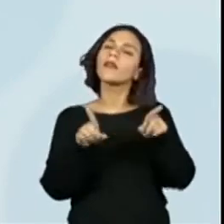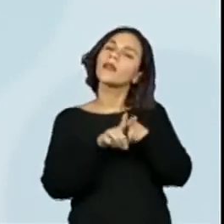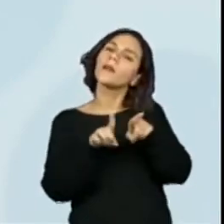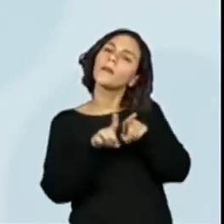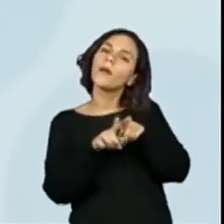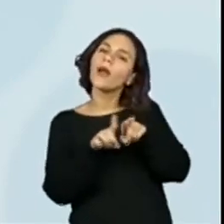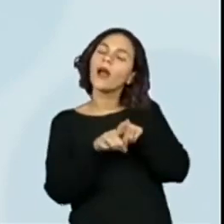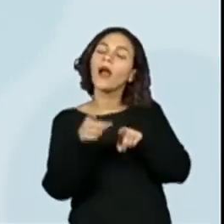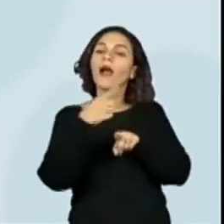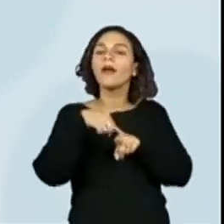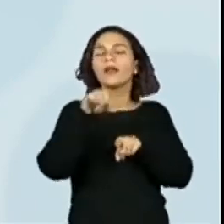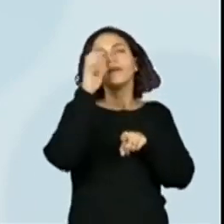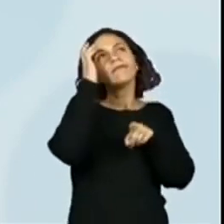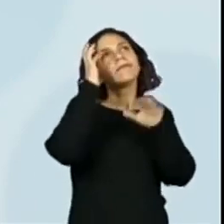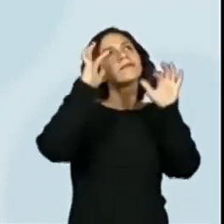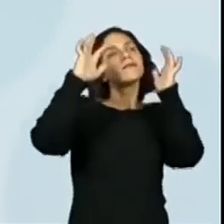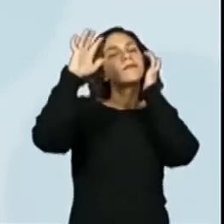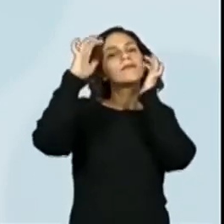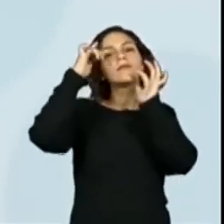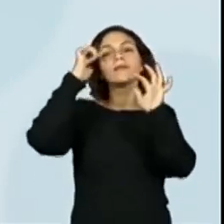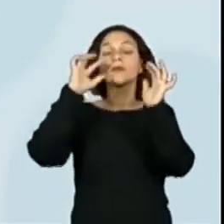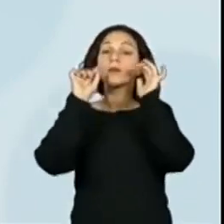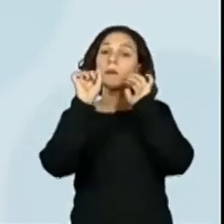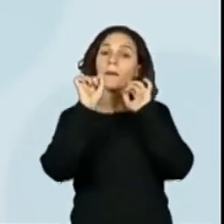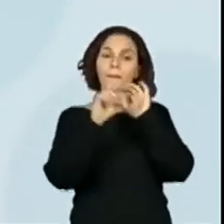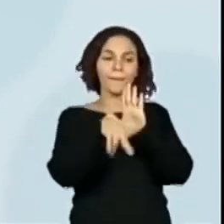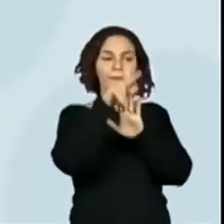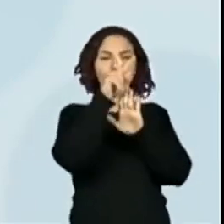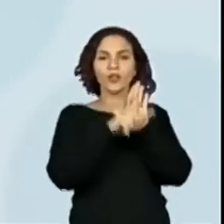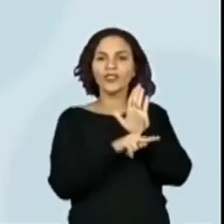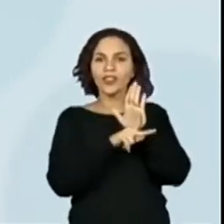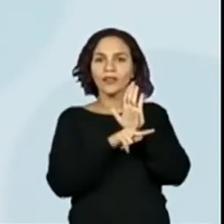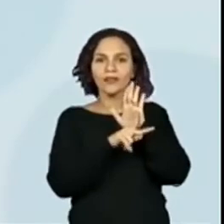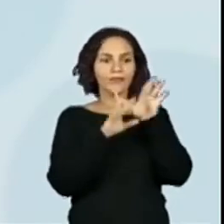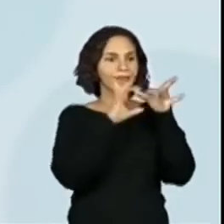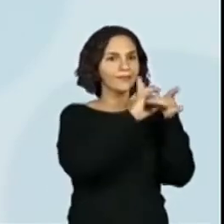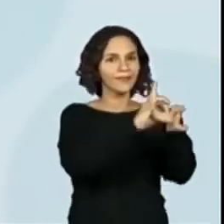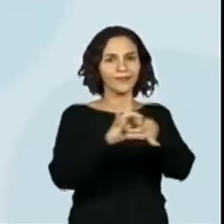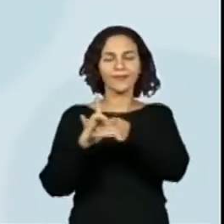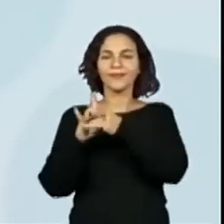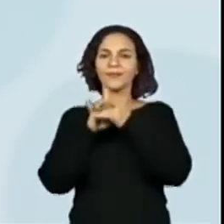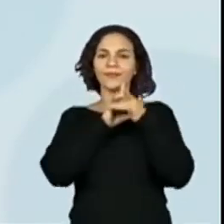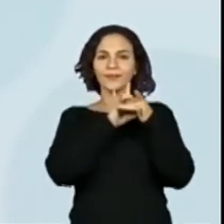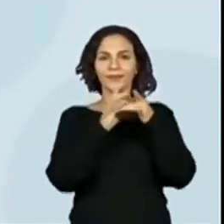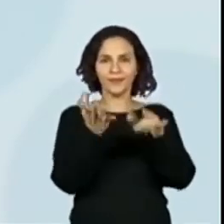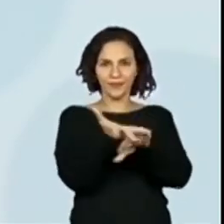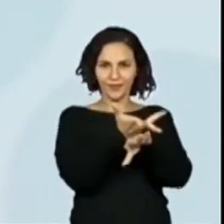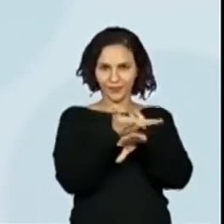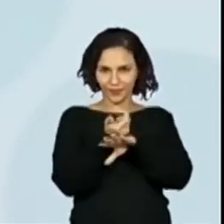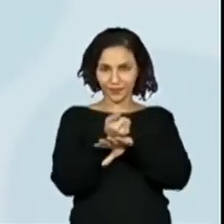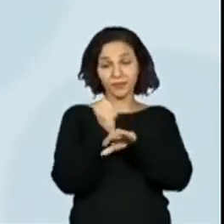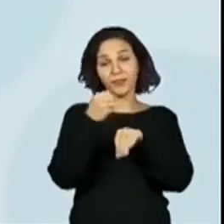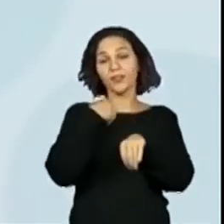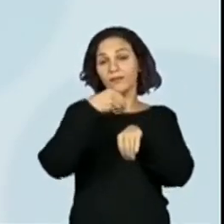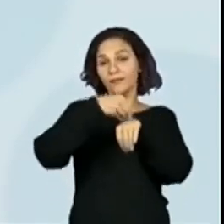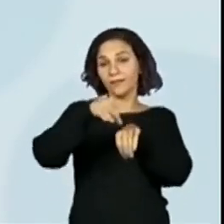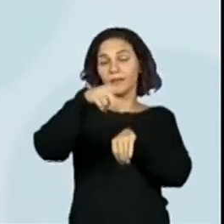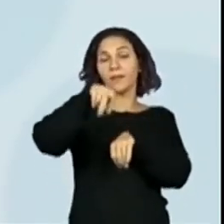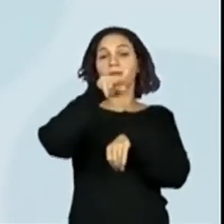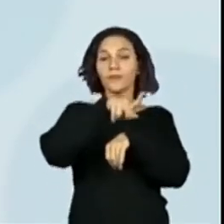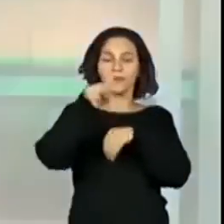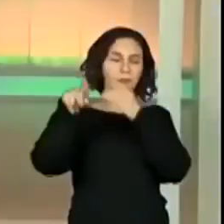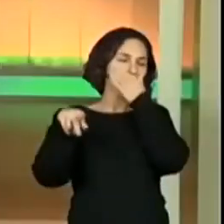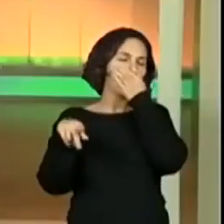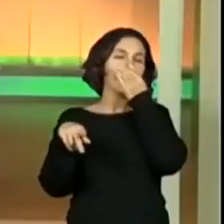serve como um tema gerador de projetos interdisciplinares. Fica aí já logo no começo como sugestão para os